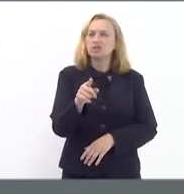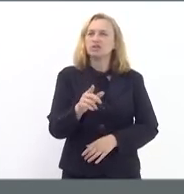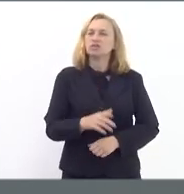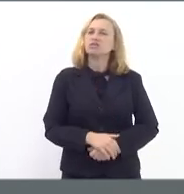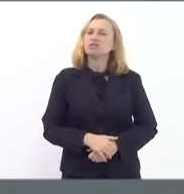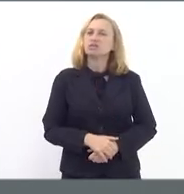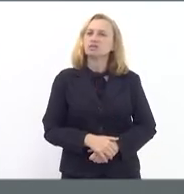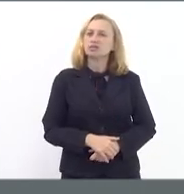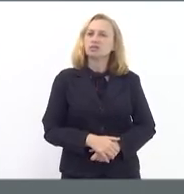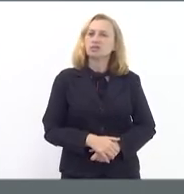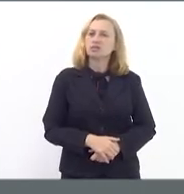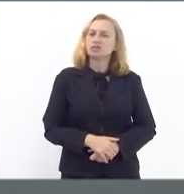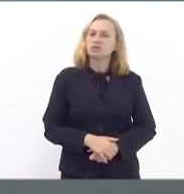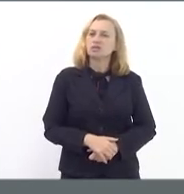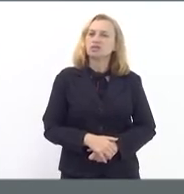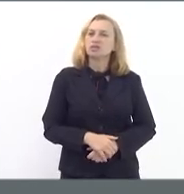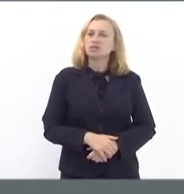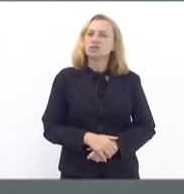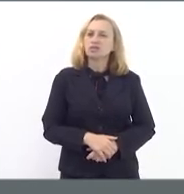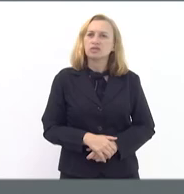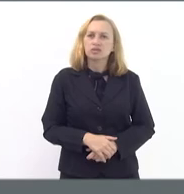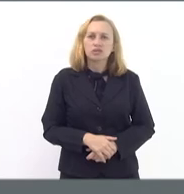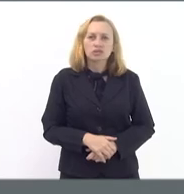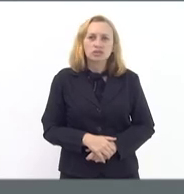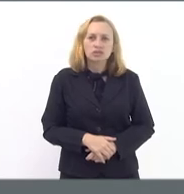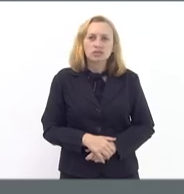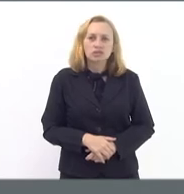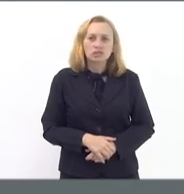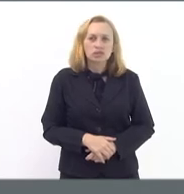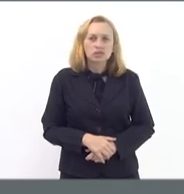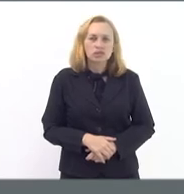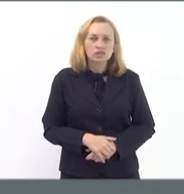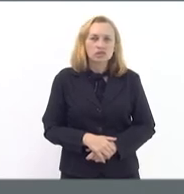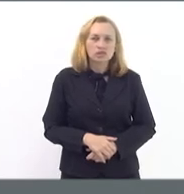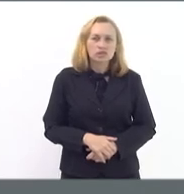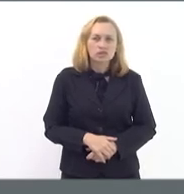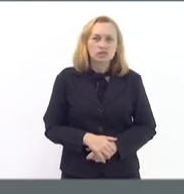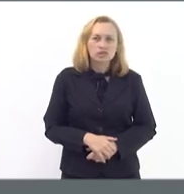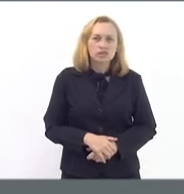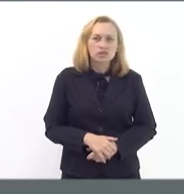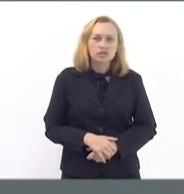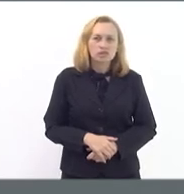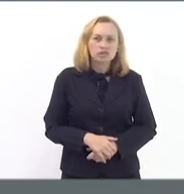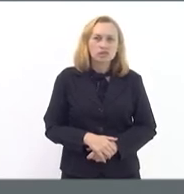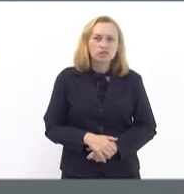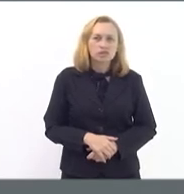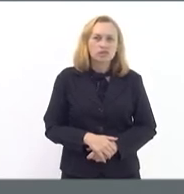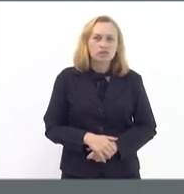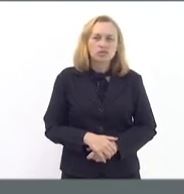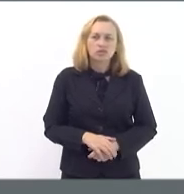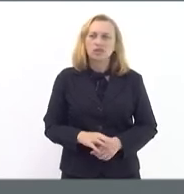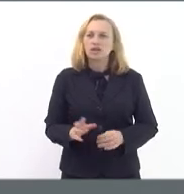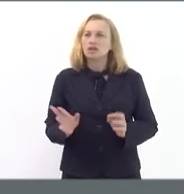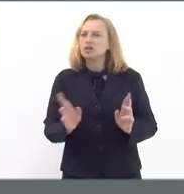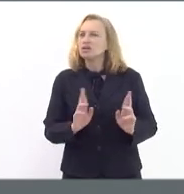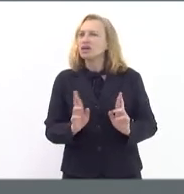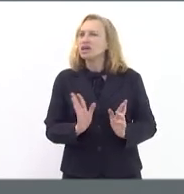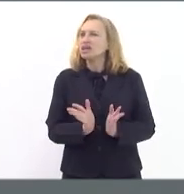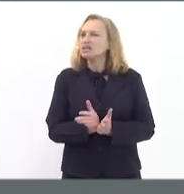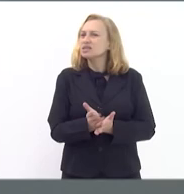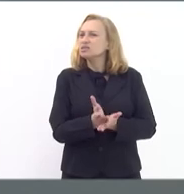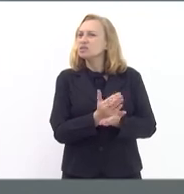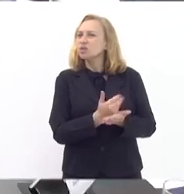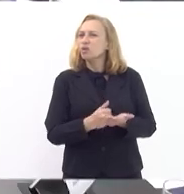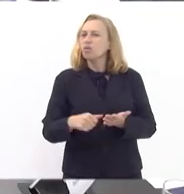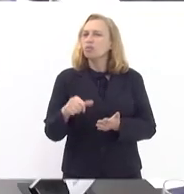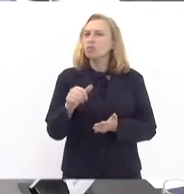licitações e assim mais uma questão bilheteria e não é nada em relação à questão de reforço de cabra adicionais a